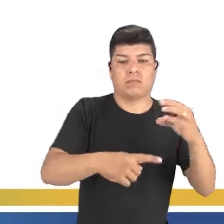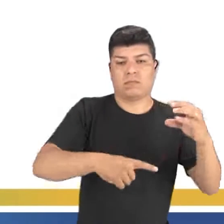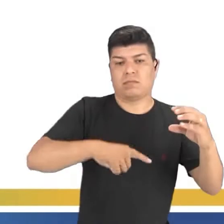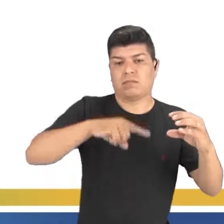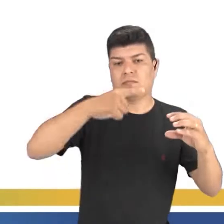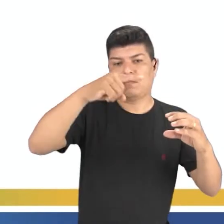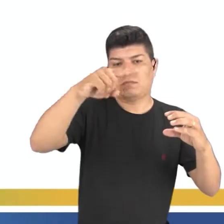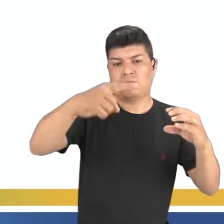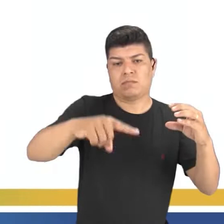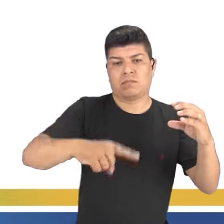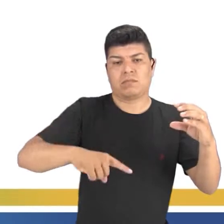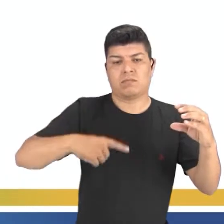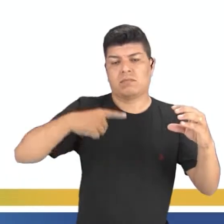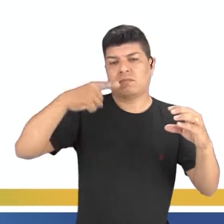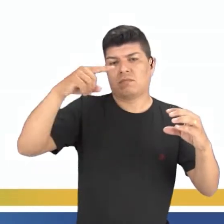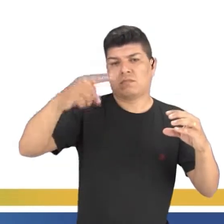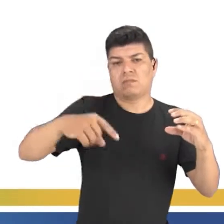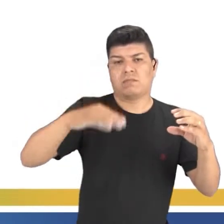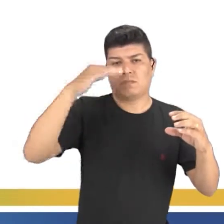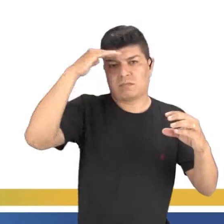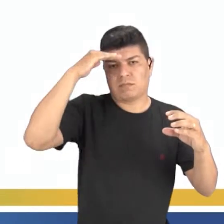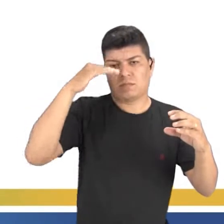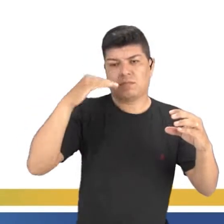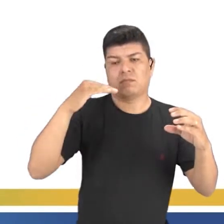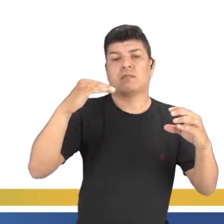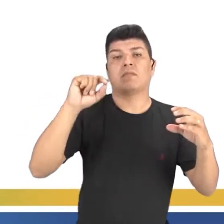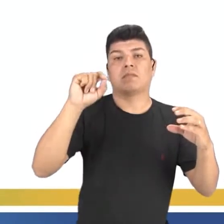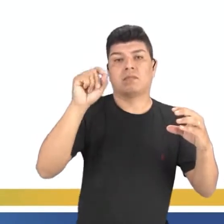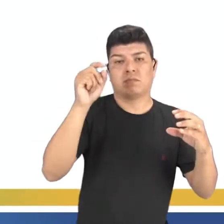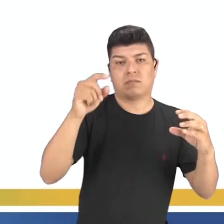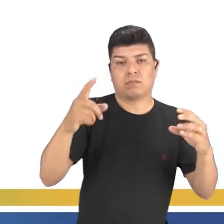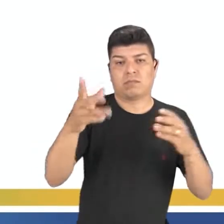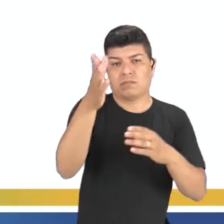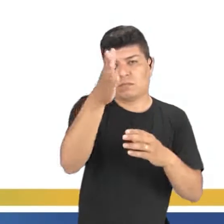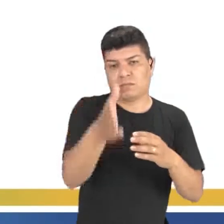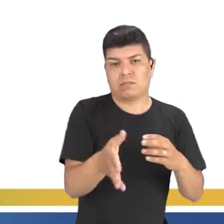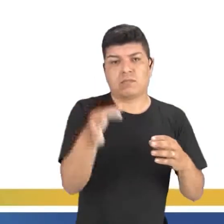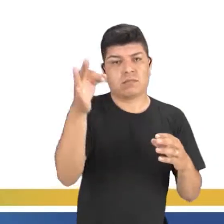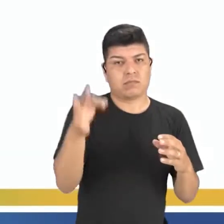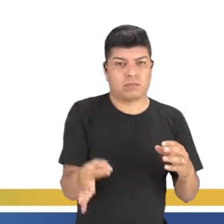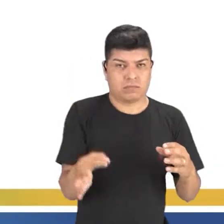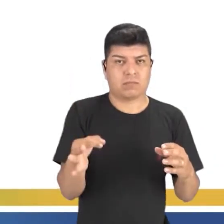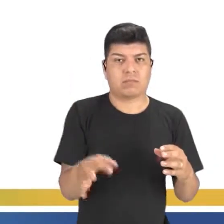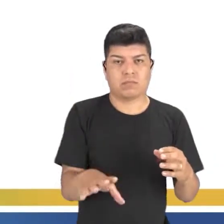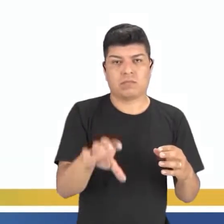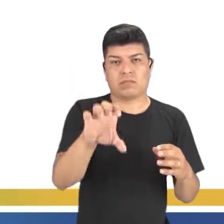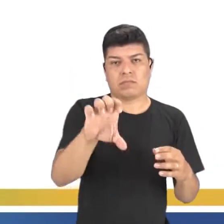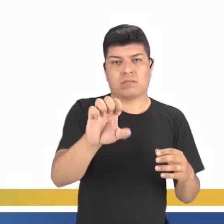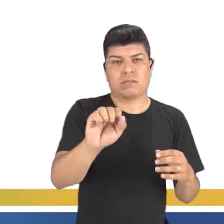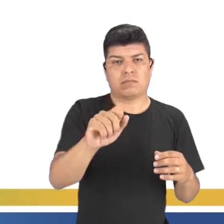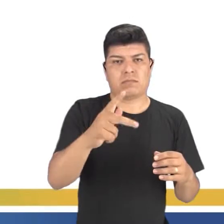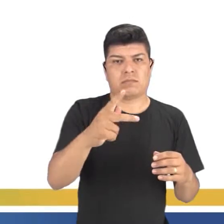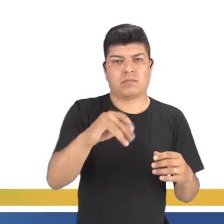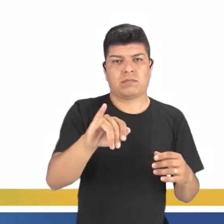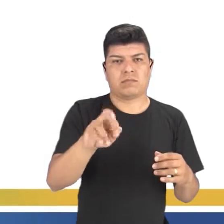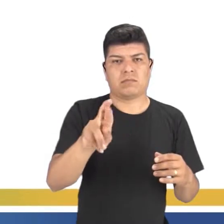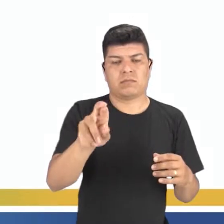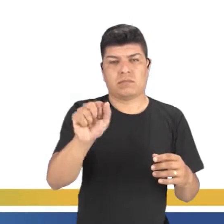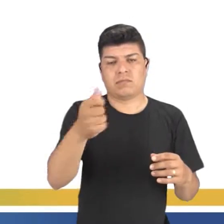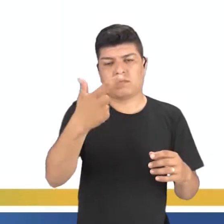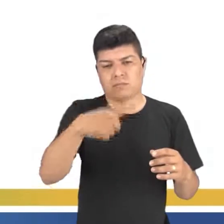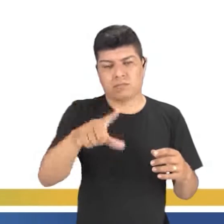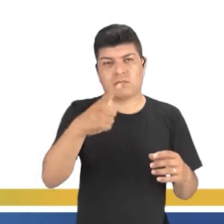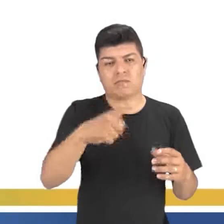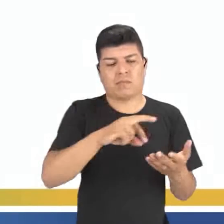campo magnético obedece à mesma direção se a gente tem somente uma espira. O que muda agora é que tem uma repetição,